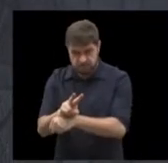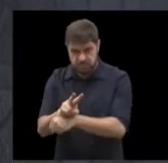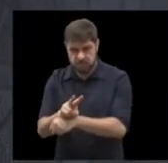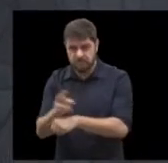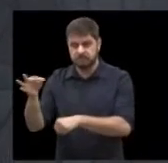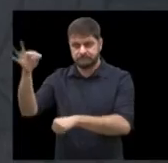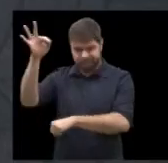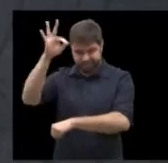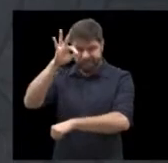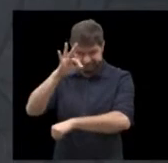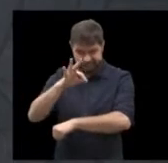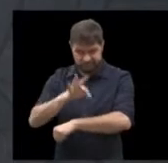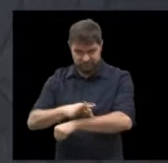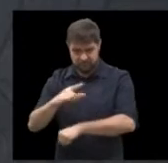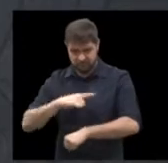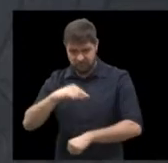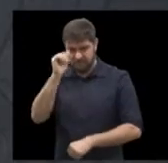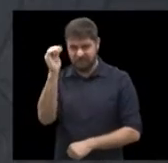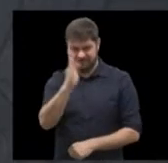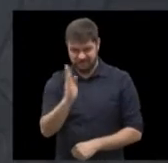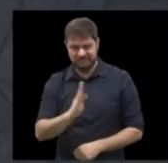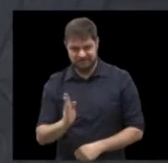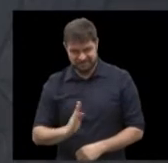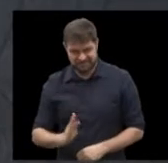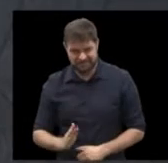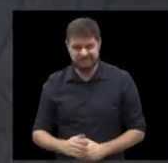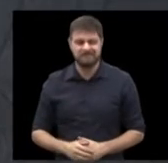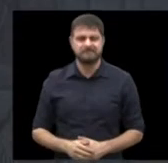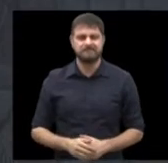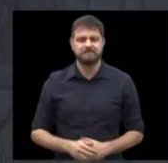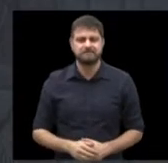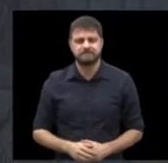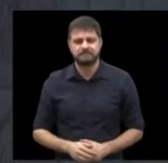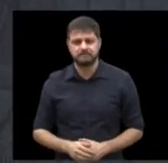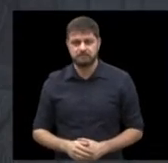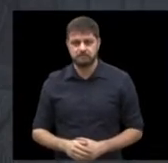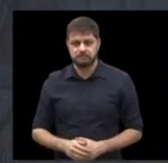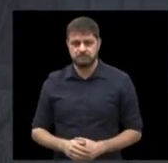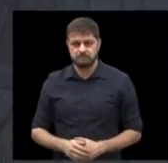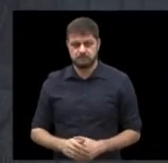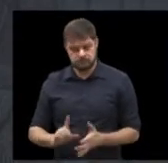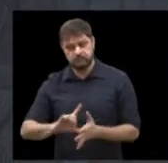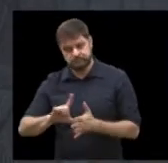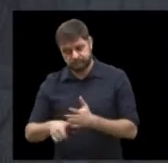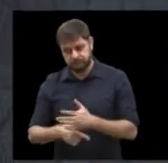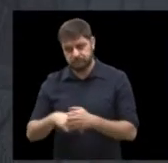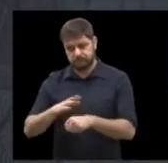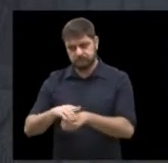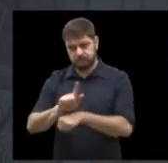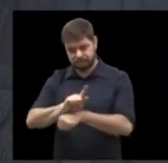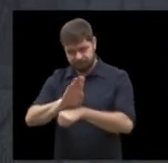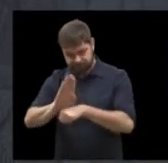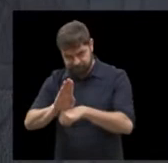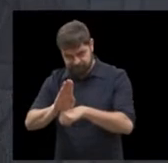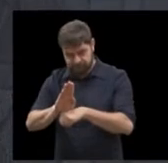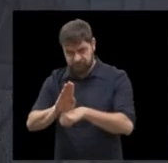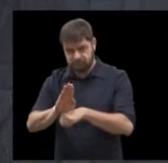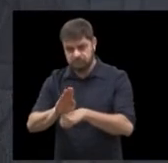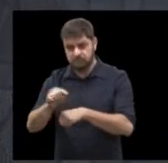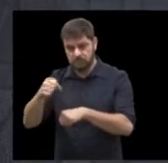vamos dizer, essa epidemia que nós tivemos, os aí, principalmente... filhos da dengue, né? Então, vamos dizer, o número de pacientes